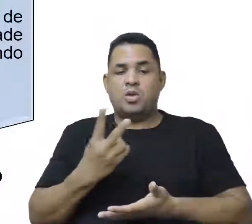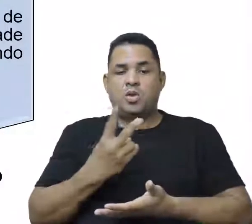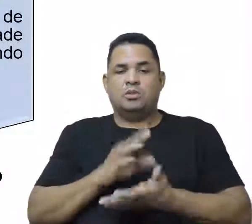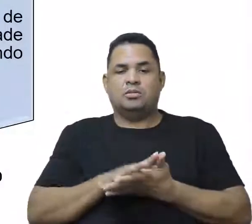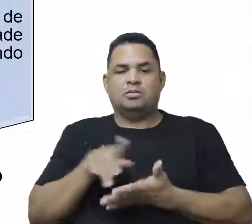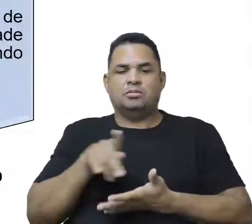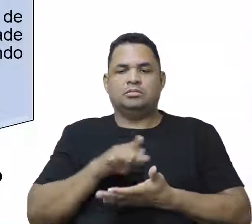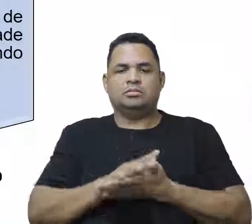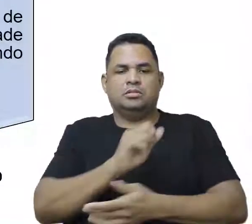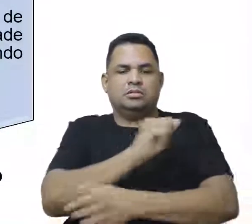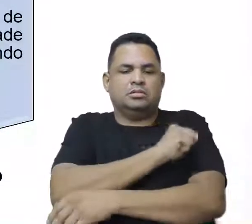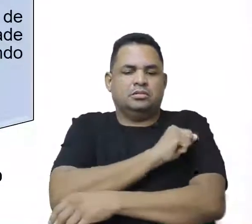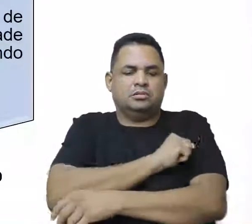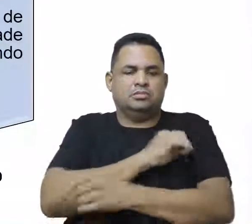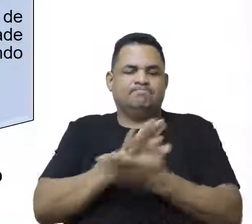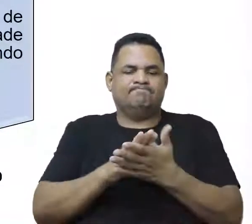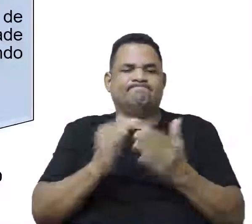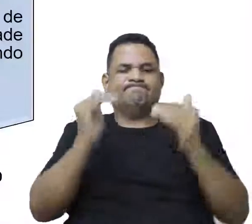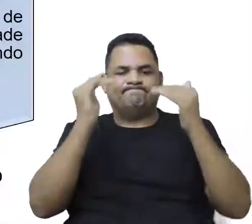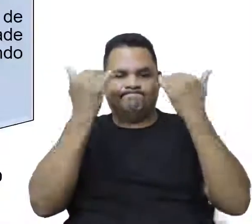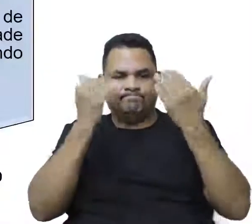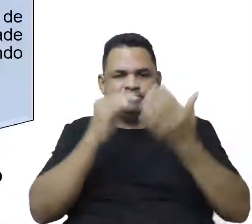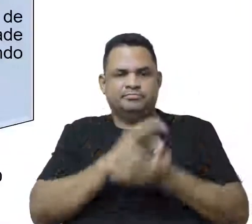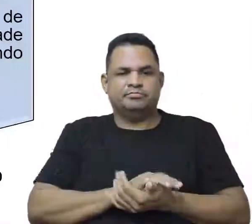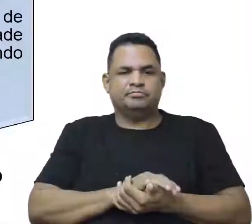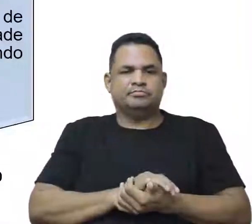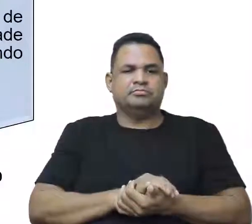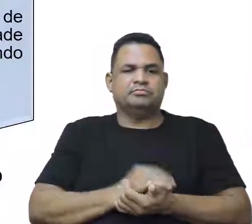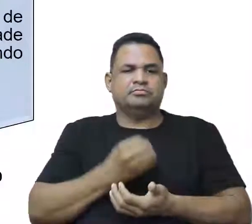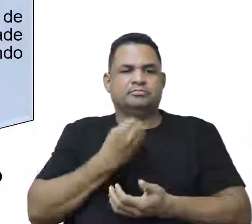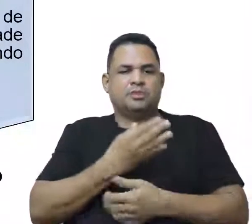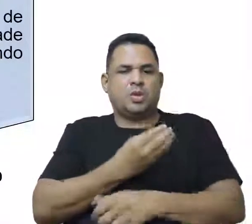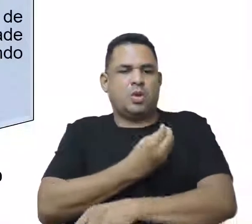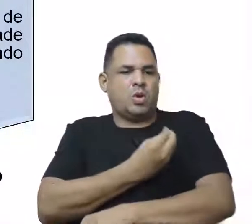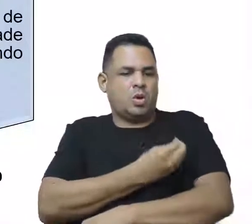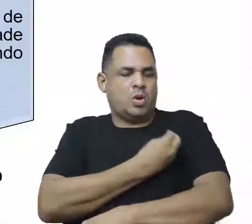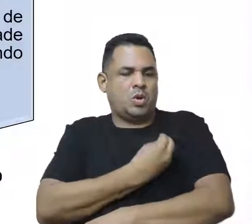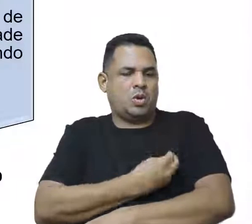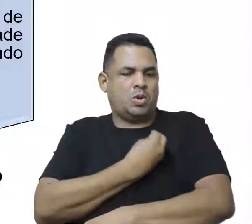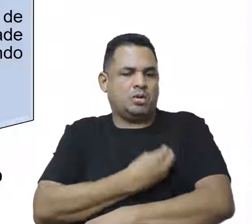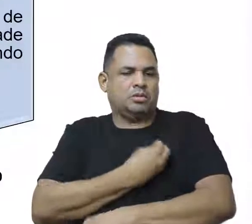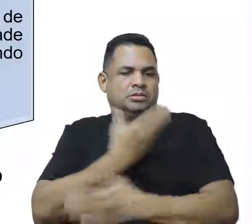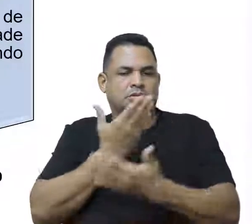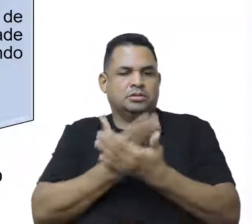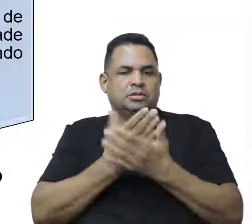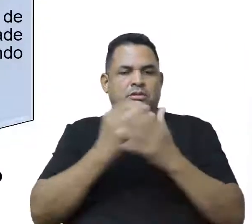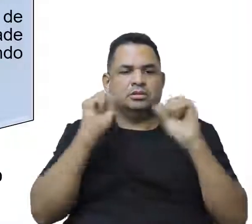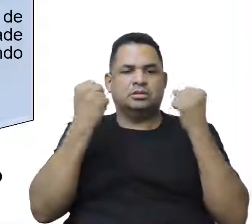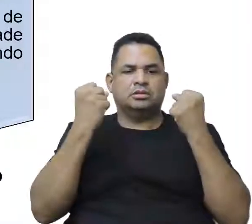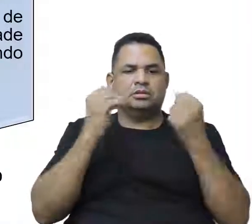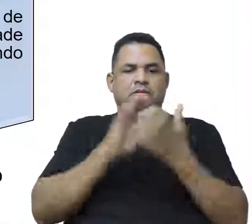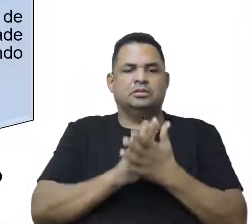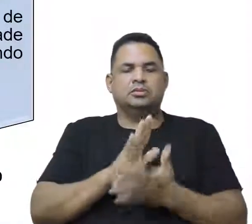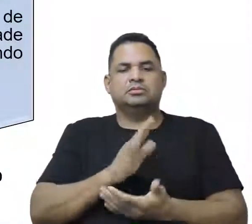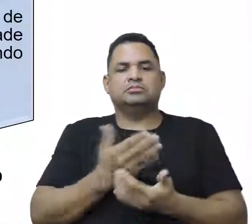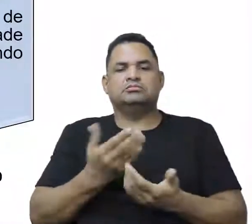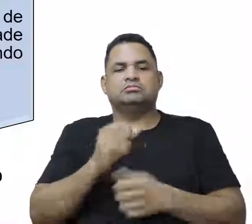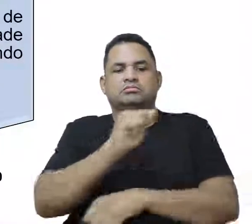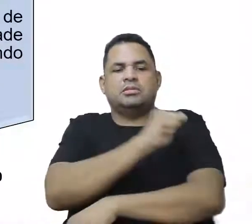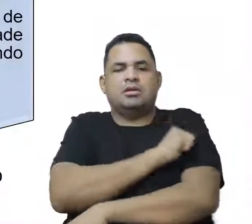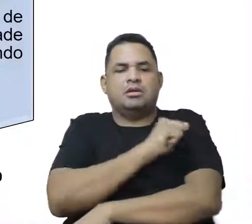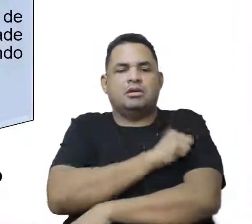você seja um aluno antenado. Então, ele requer boas vivências nas aulas de educação física, é um aluno